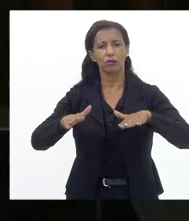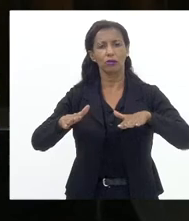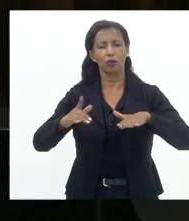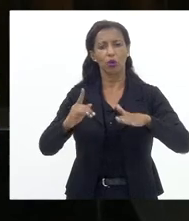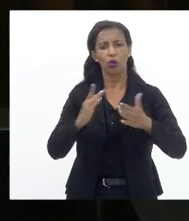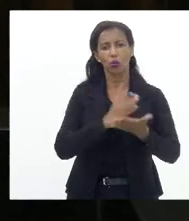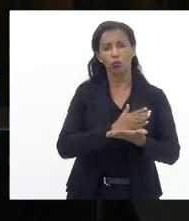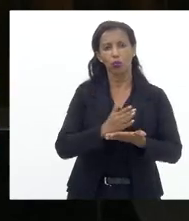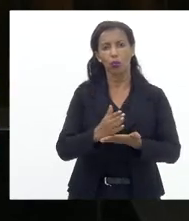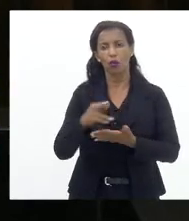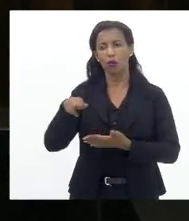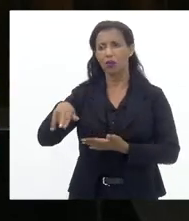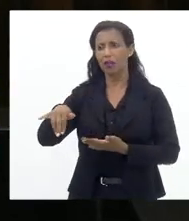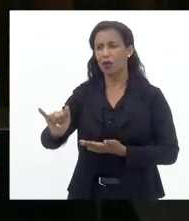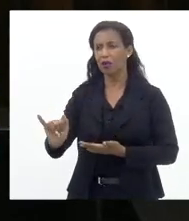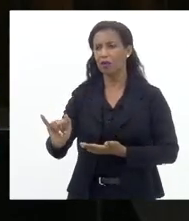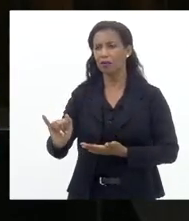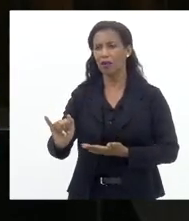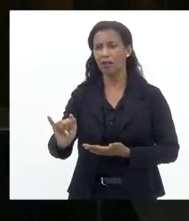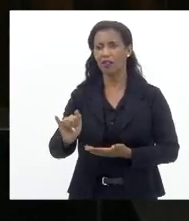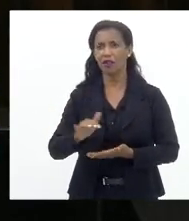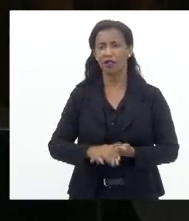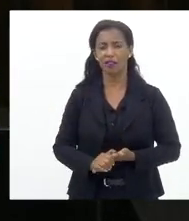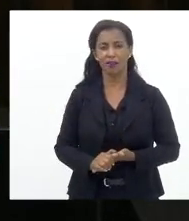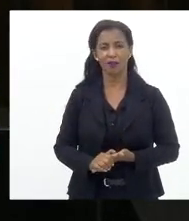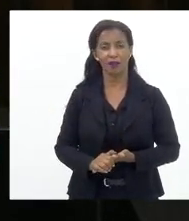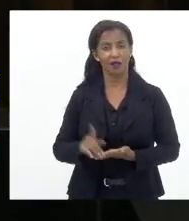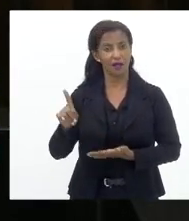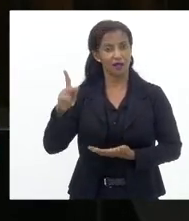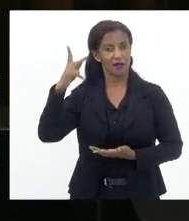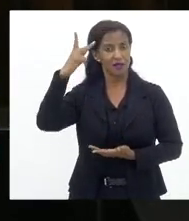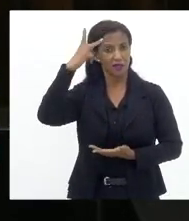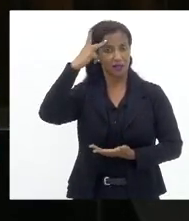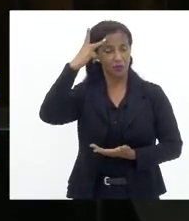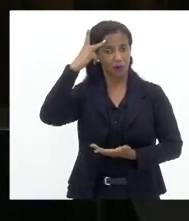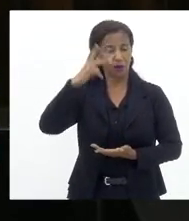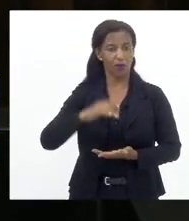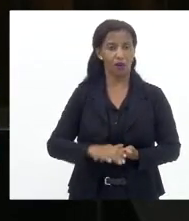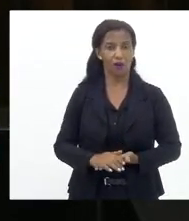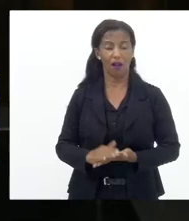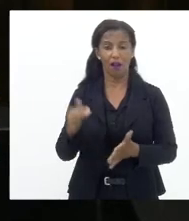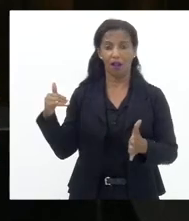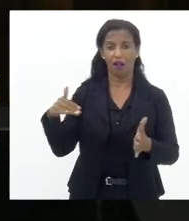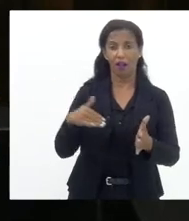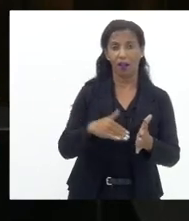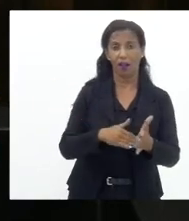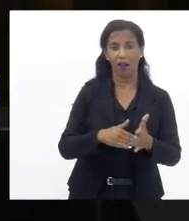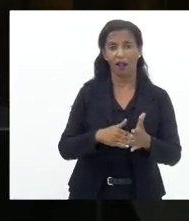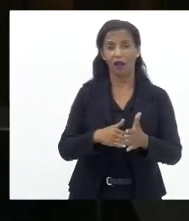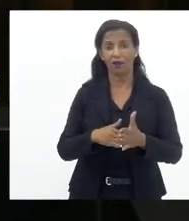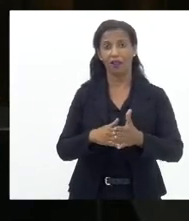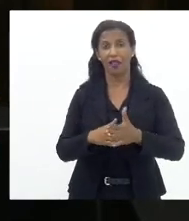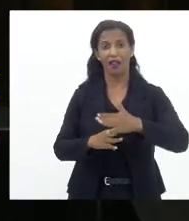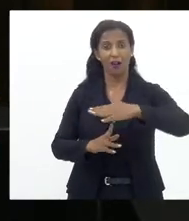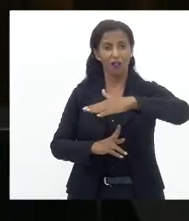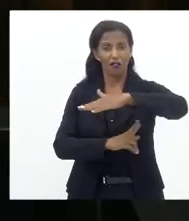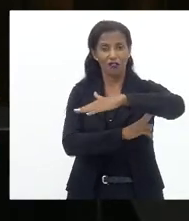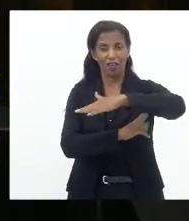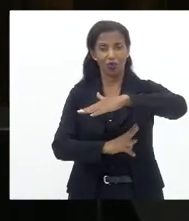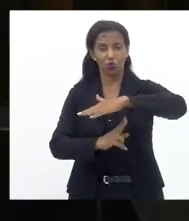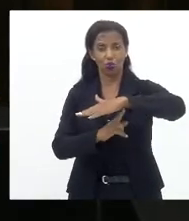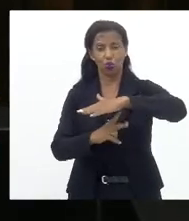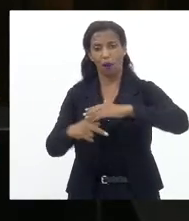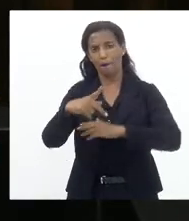do início de Nova Iguaçu na Rio Sampa até o Viaduto da Posse